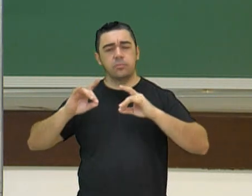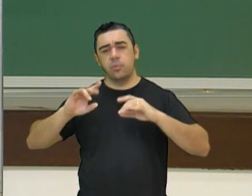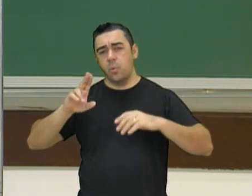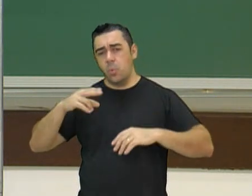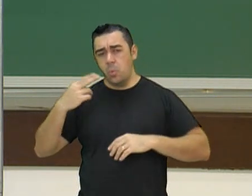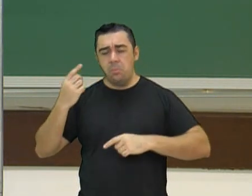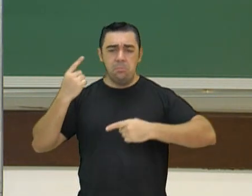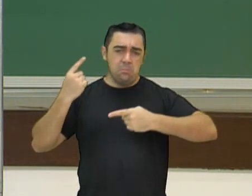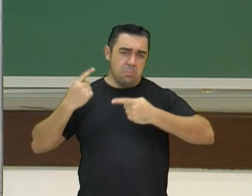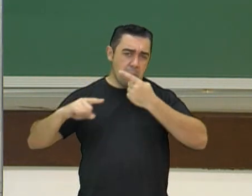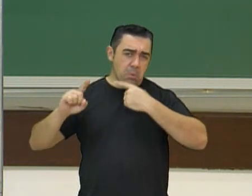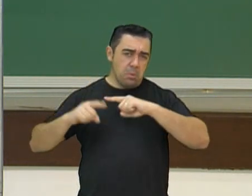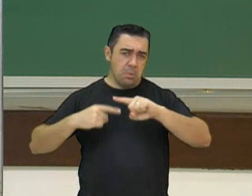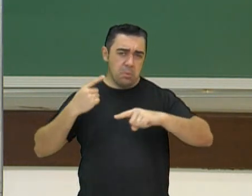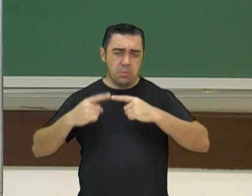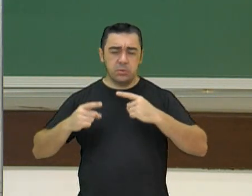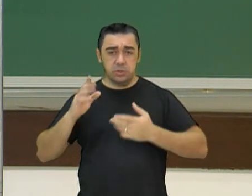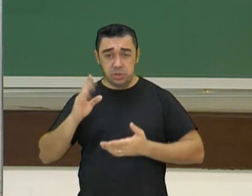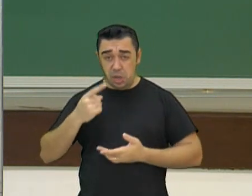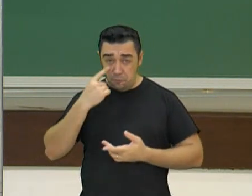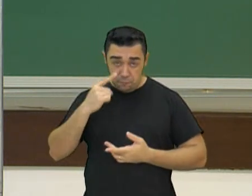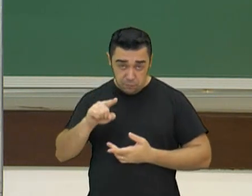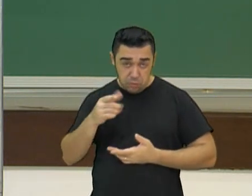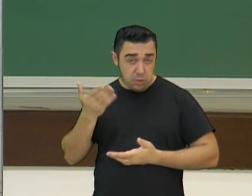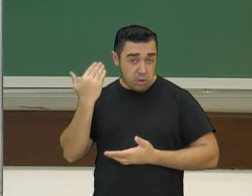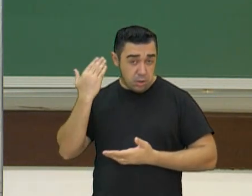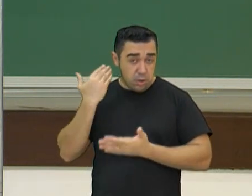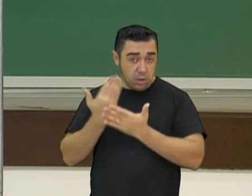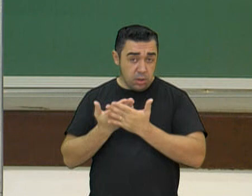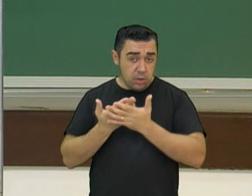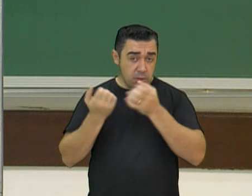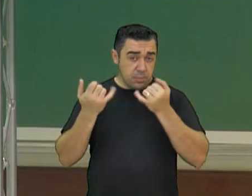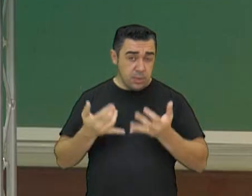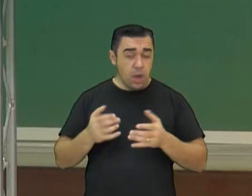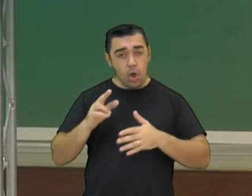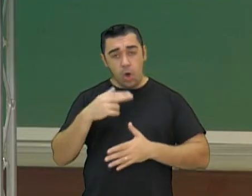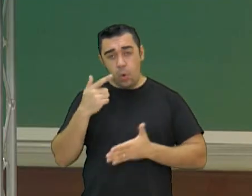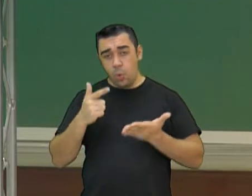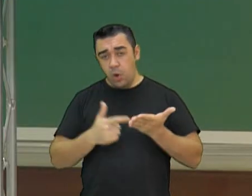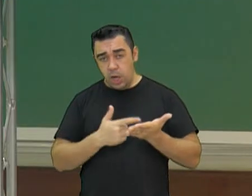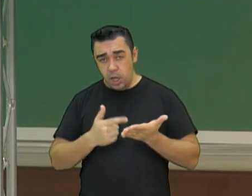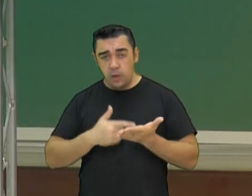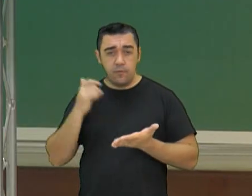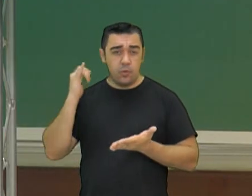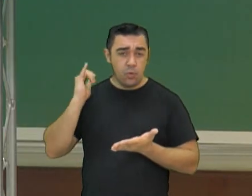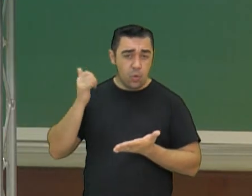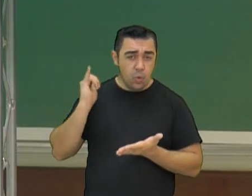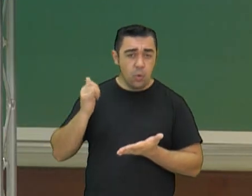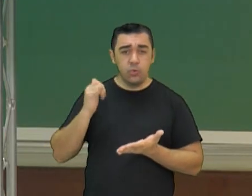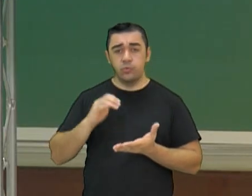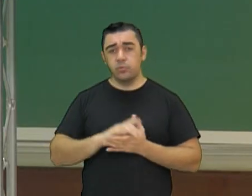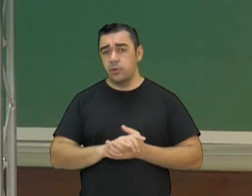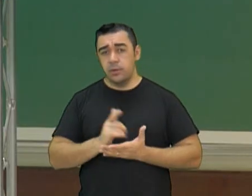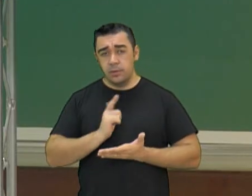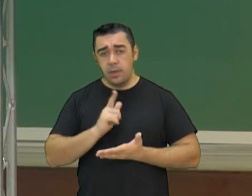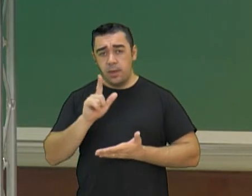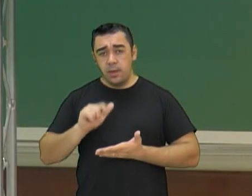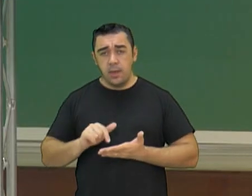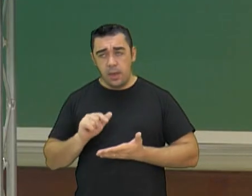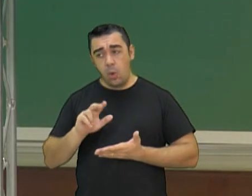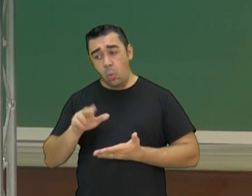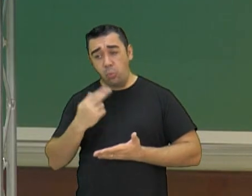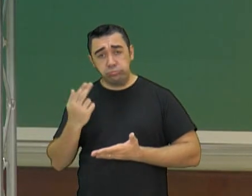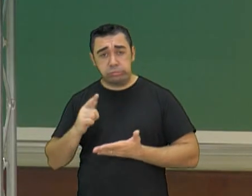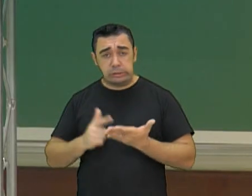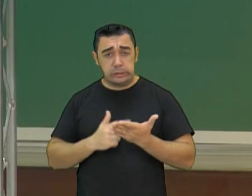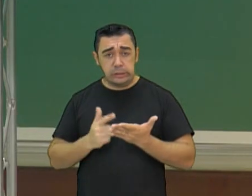teatral, né, conforme a gente já viu, espetáculo musical, livro, conto, crônica, enfim. Né? Então, uma obra literária